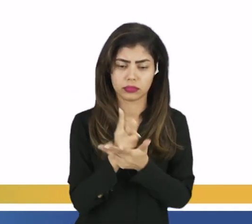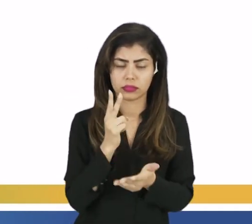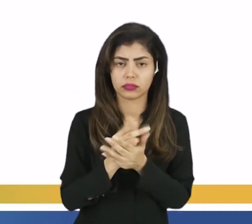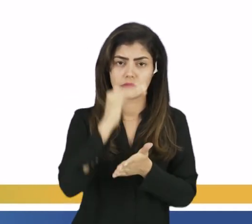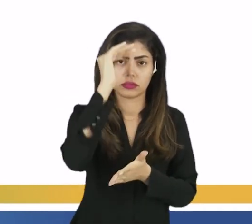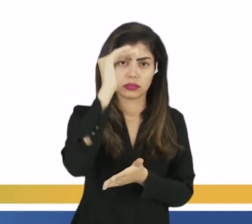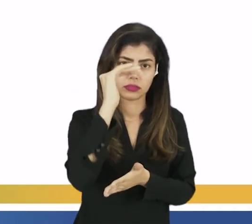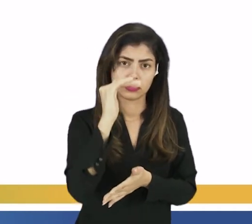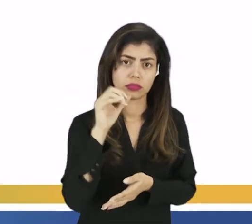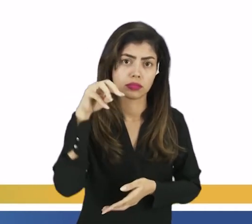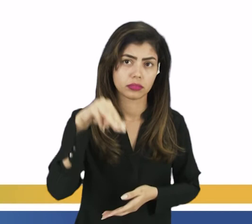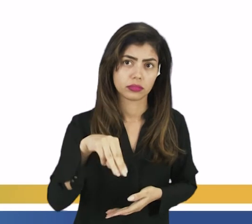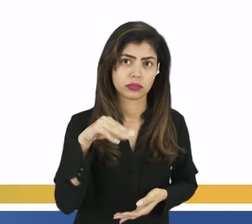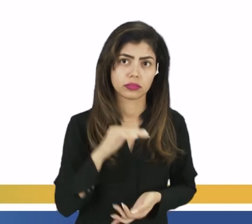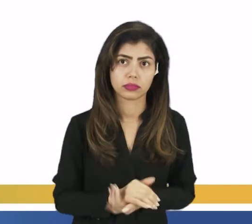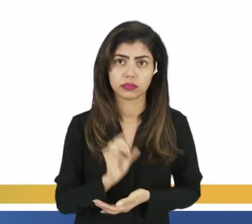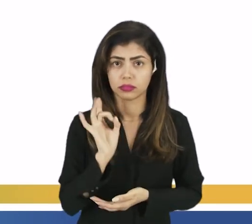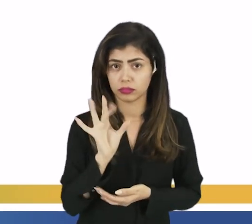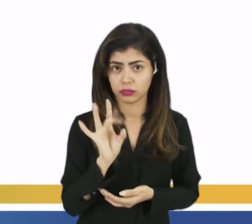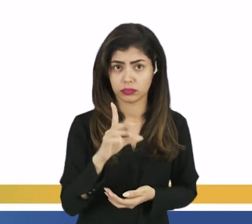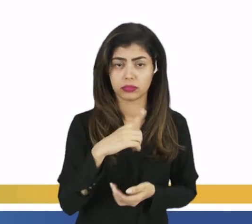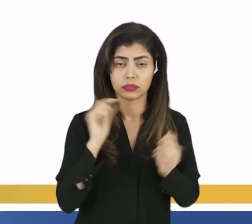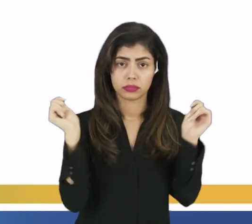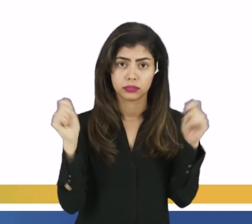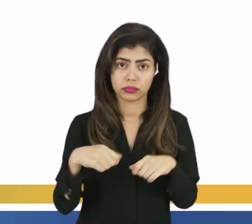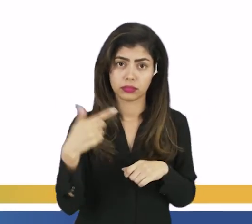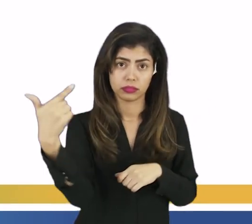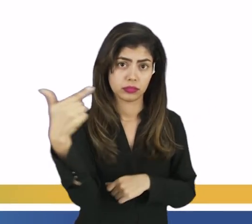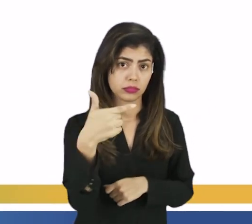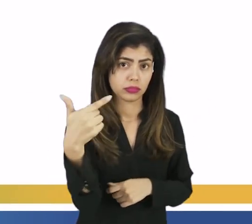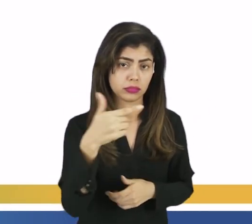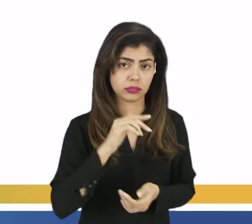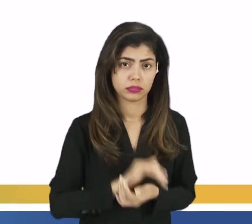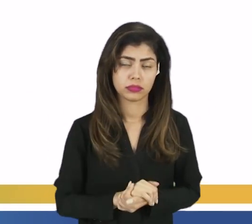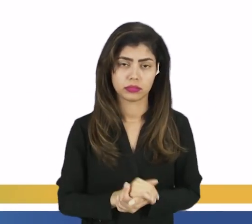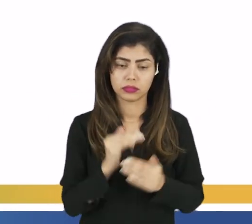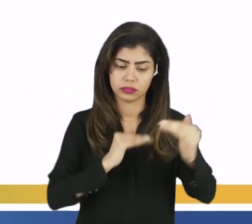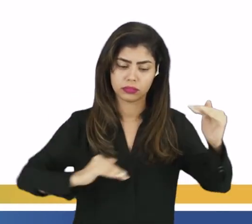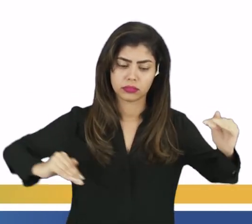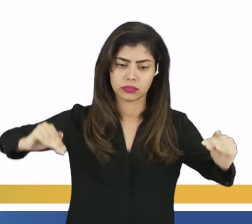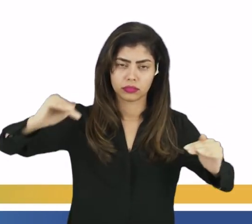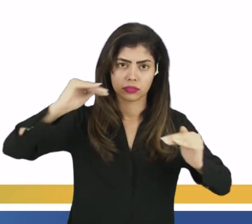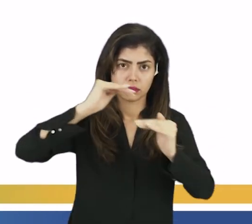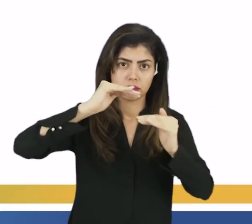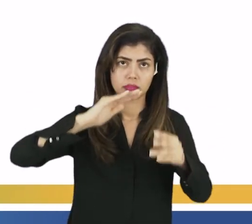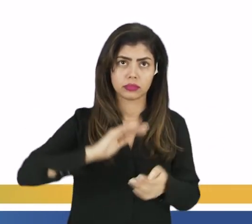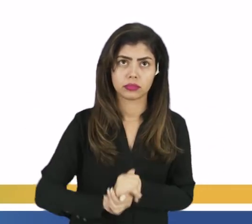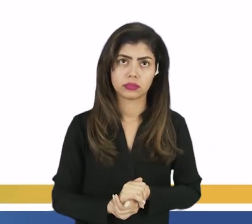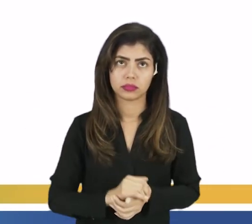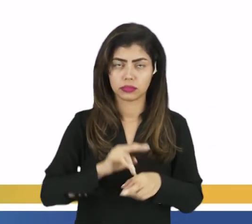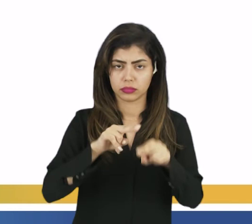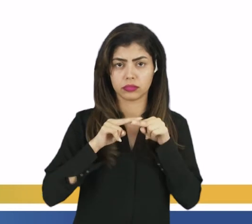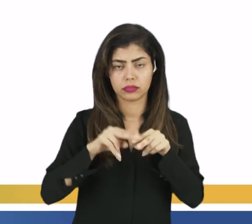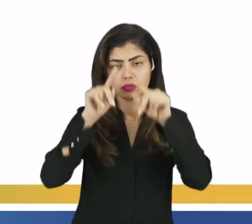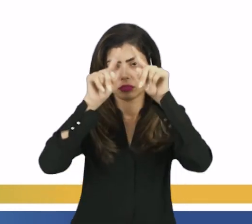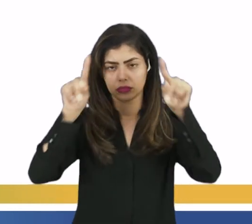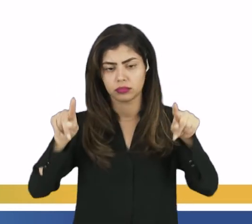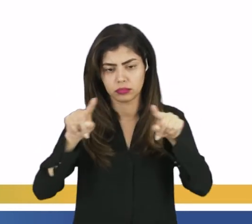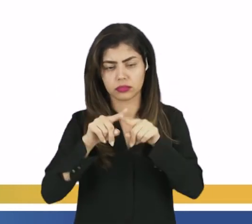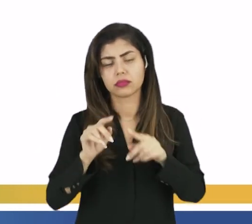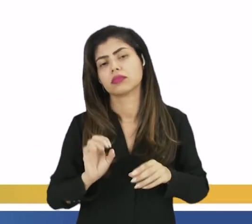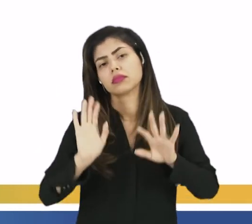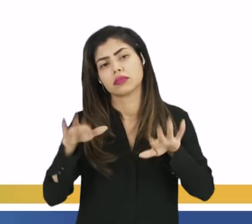é a mesma camada a camada M só que ela possui dois subníveis por isso que a gente circulou os dois